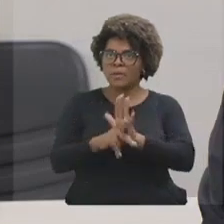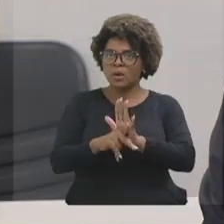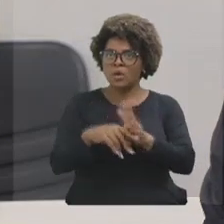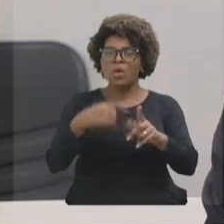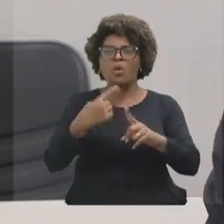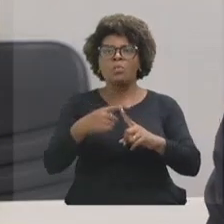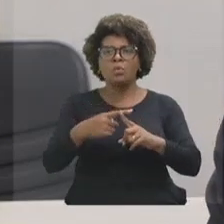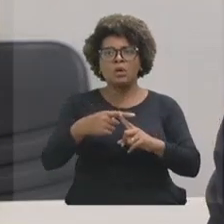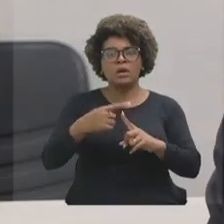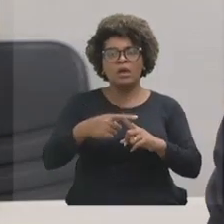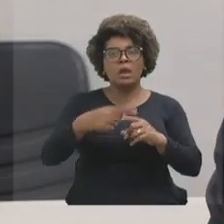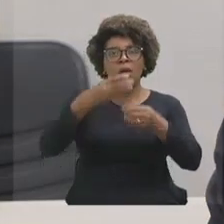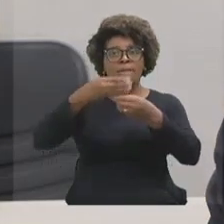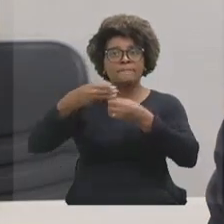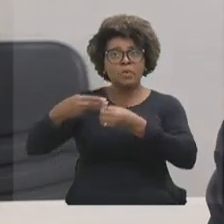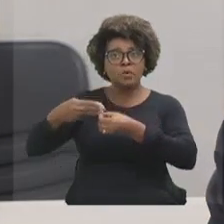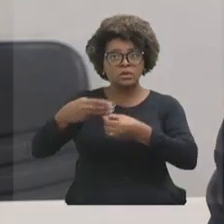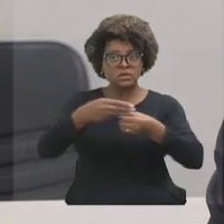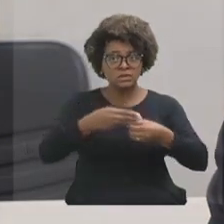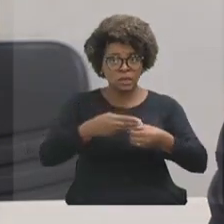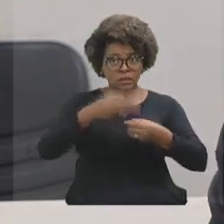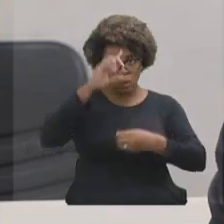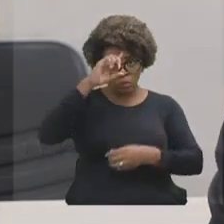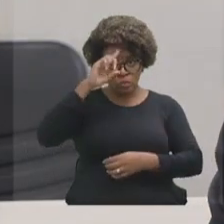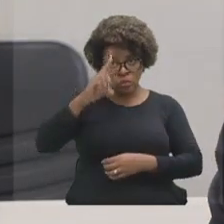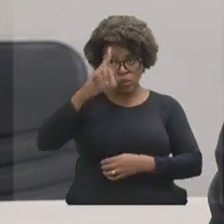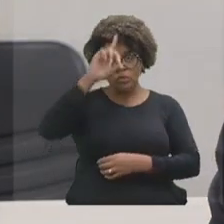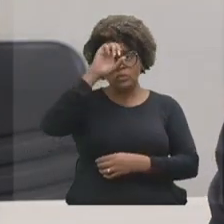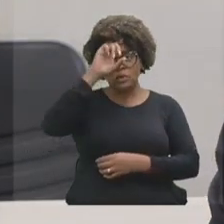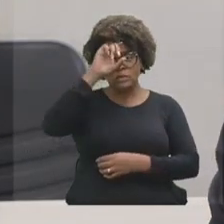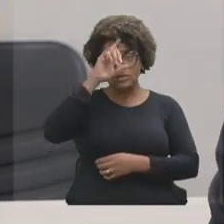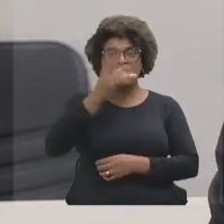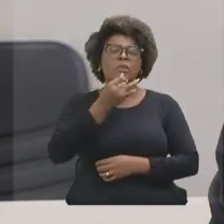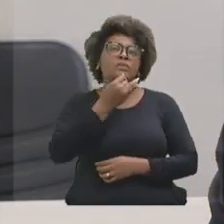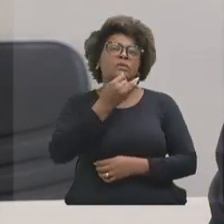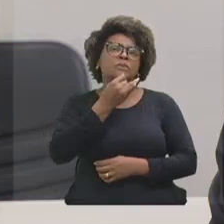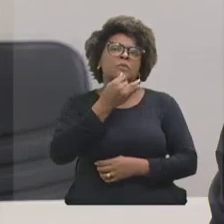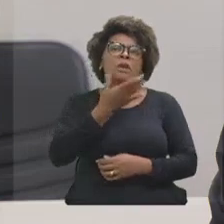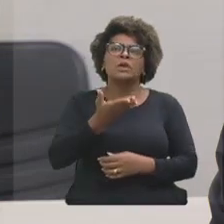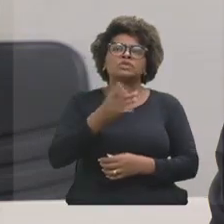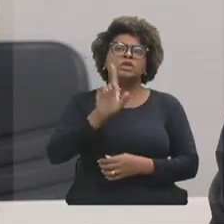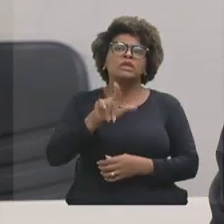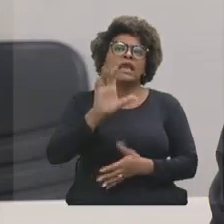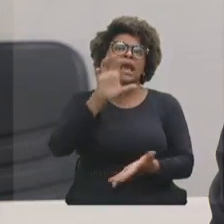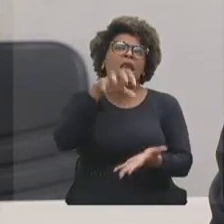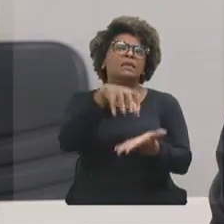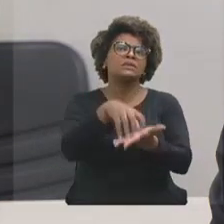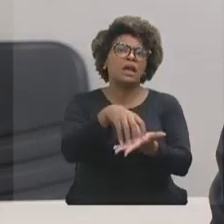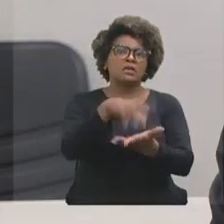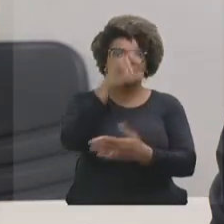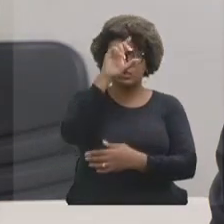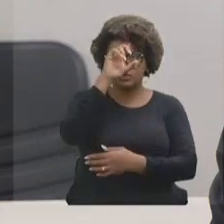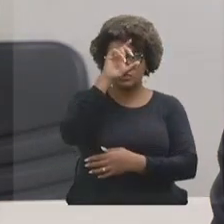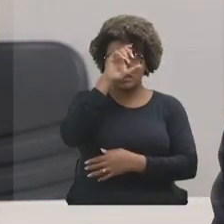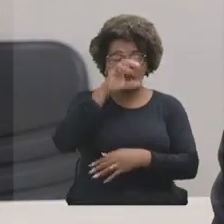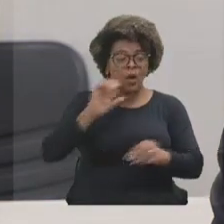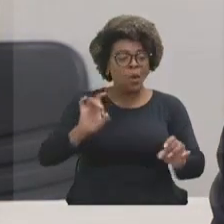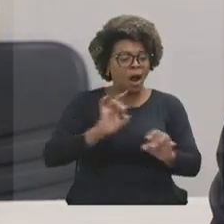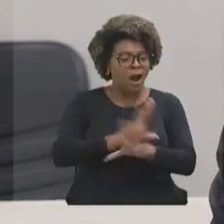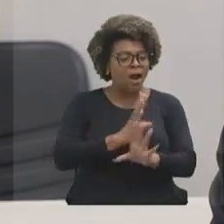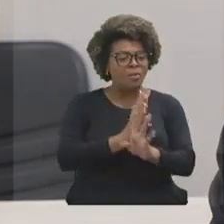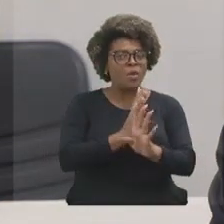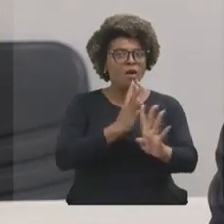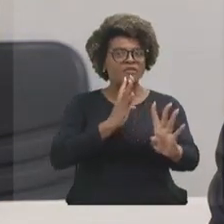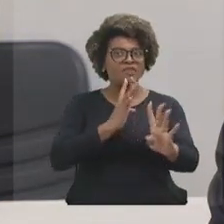donos é dos hospitais que são sede dos hospitais eles acabam zerando a fila própria mas não